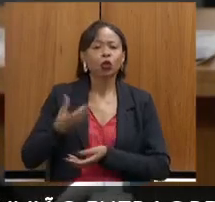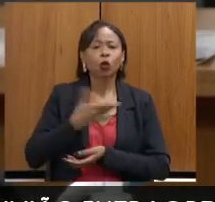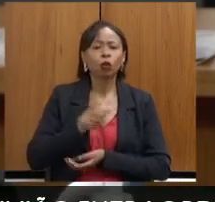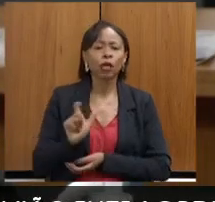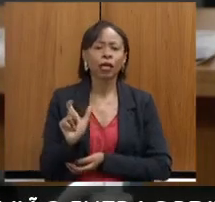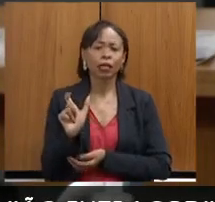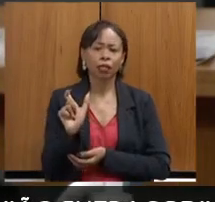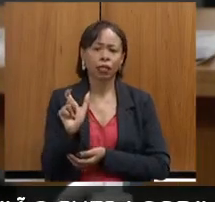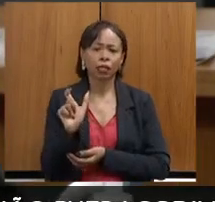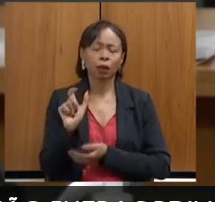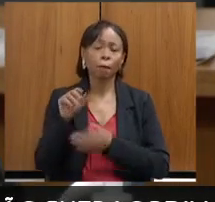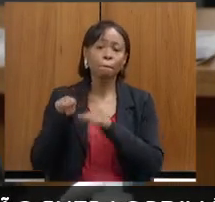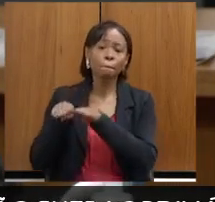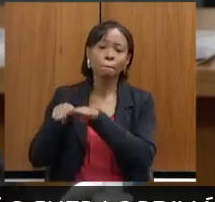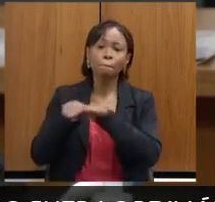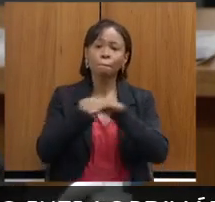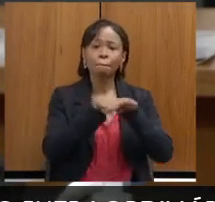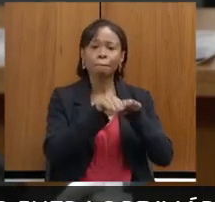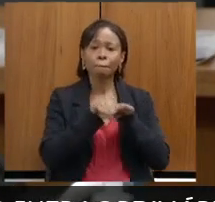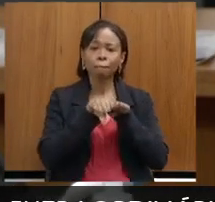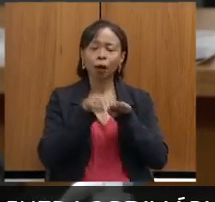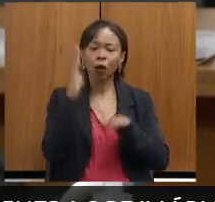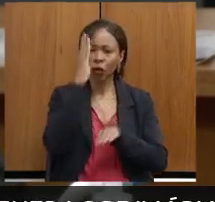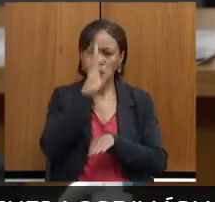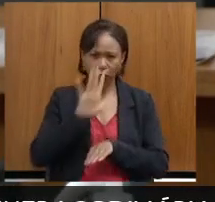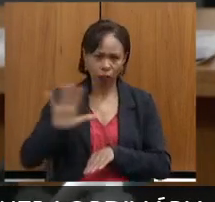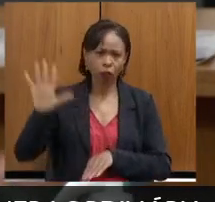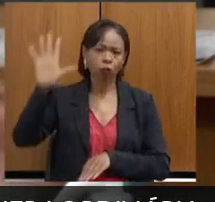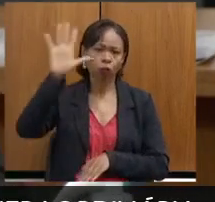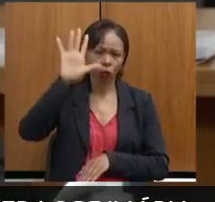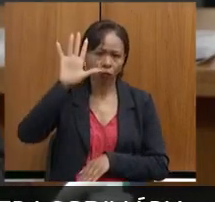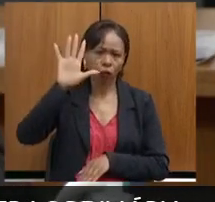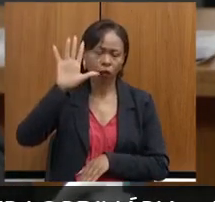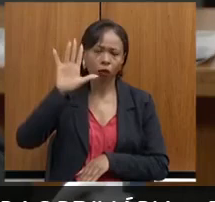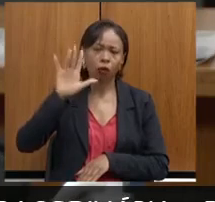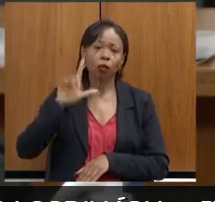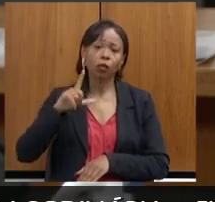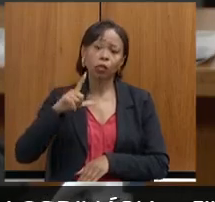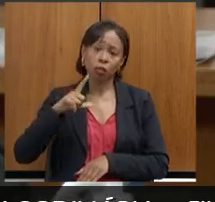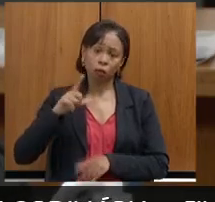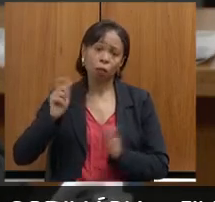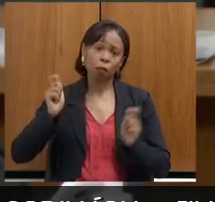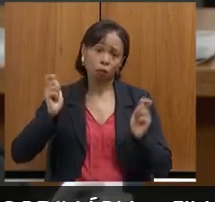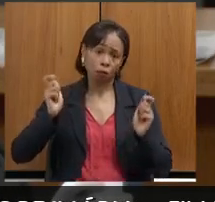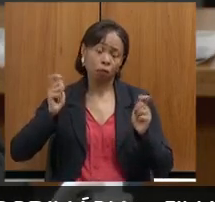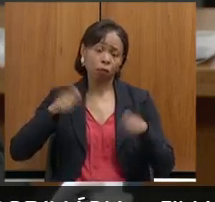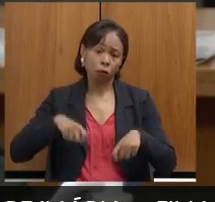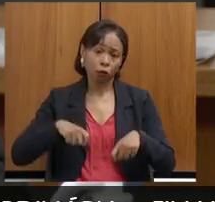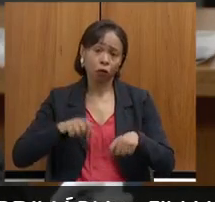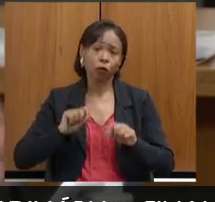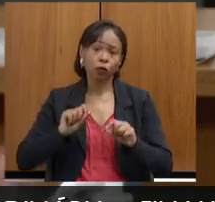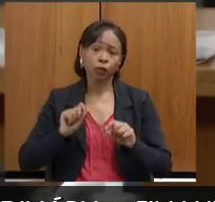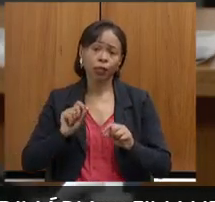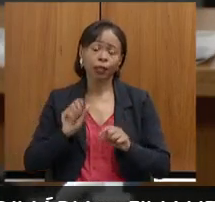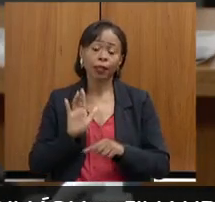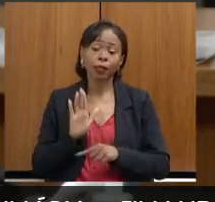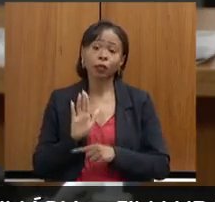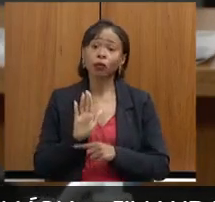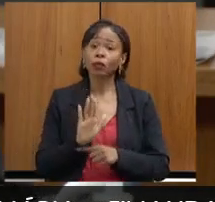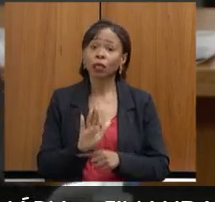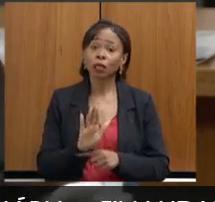padrão nacional é o que vai possibilitar inclusive